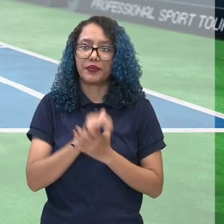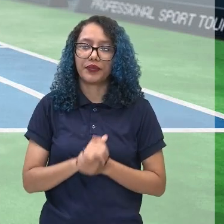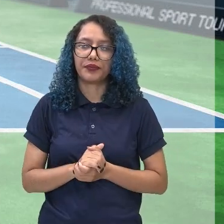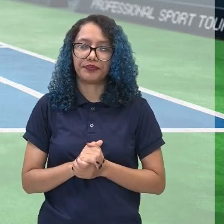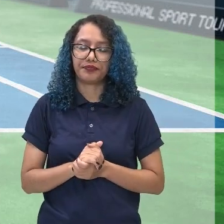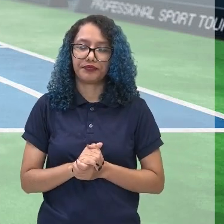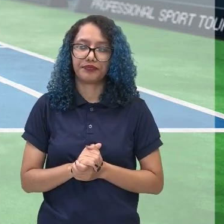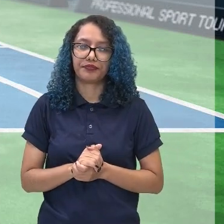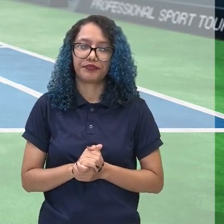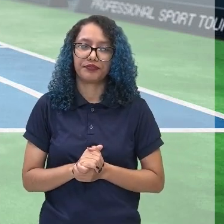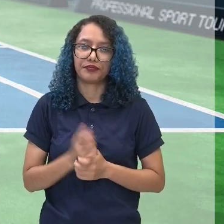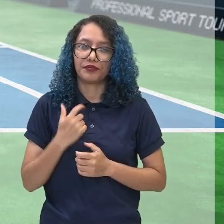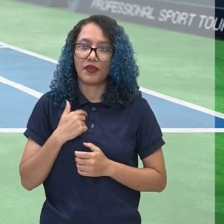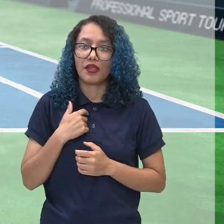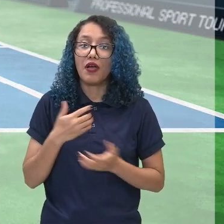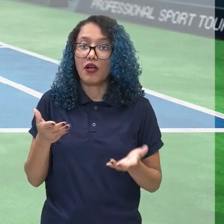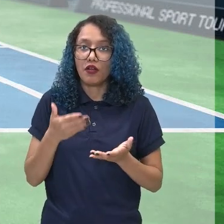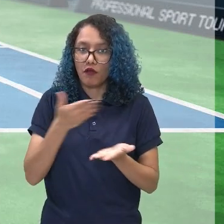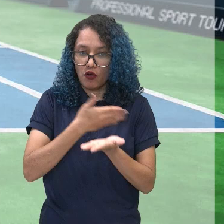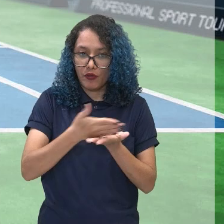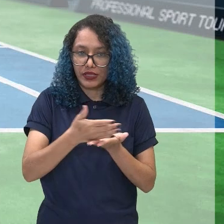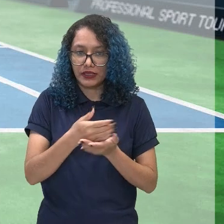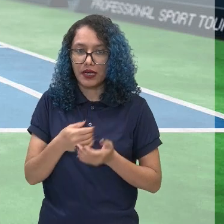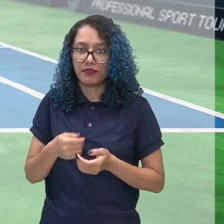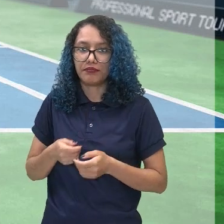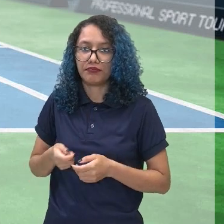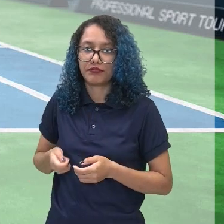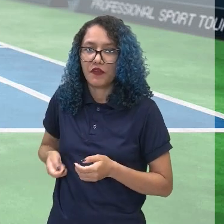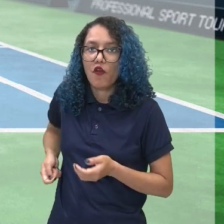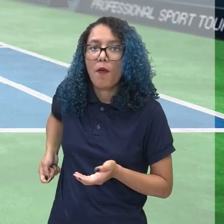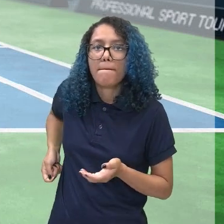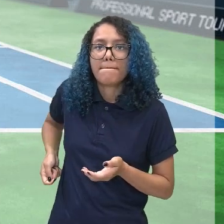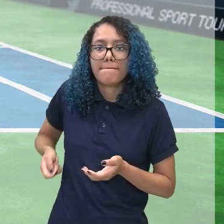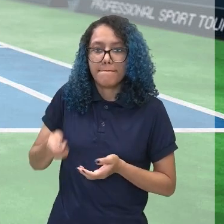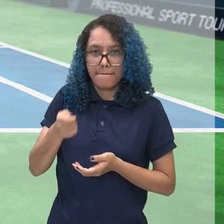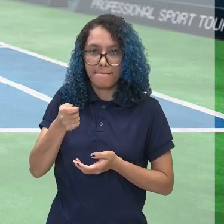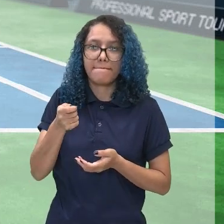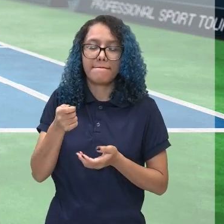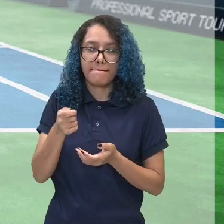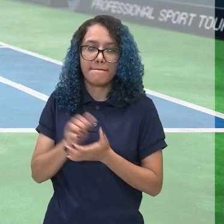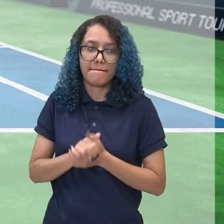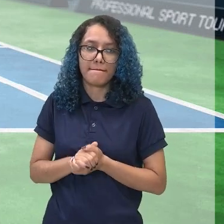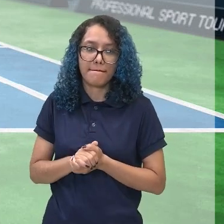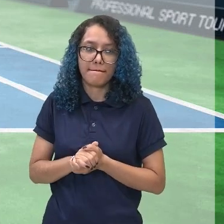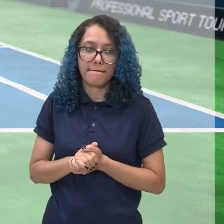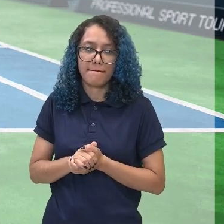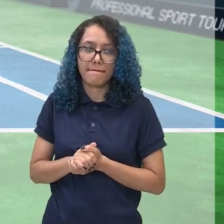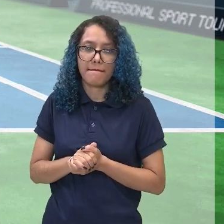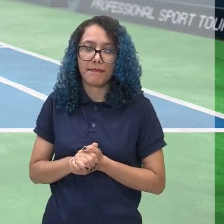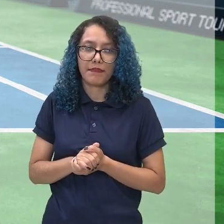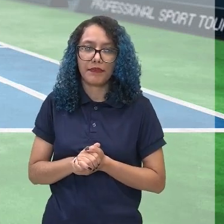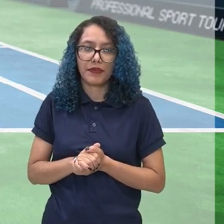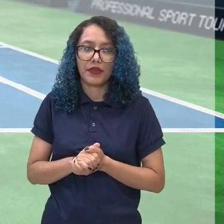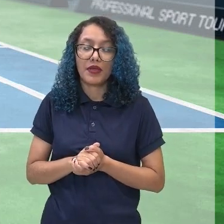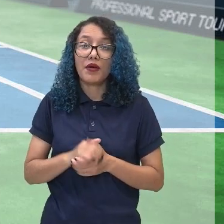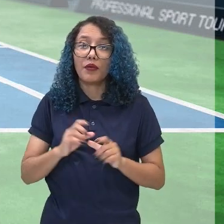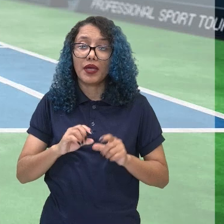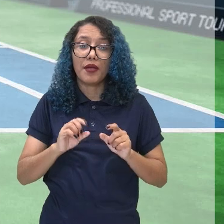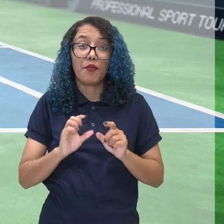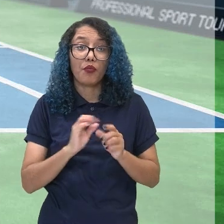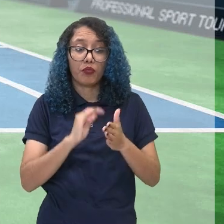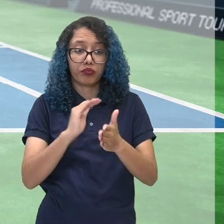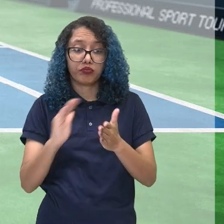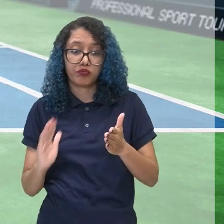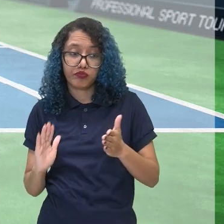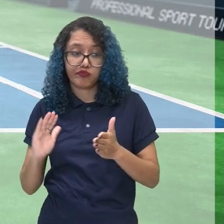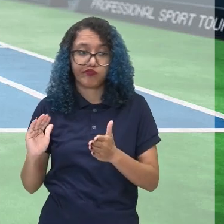posicionar aqui, eu vou sacar aqui de onde eu estou, de trás da linha, e aí eu vou sacar lá do outro lado, né? E aí